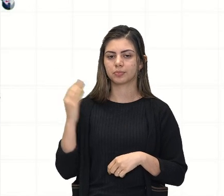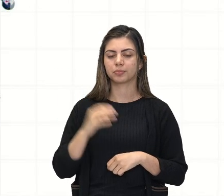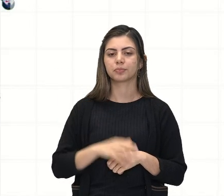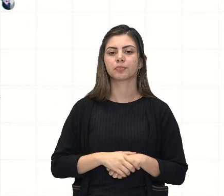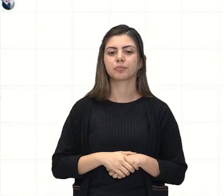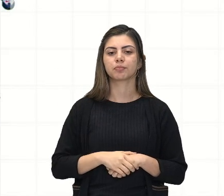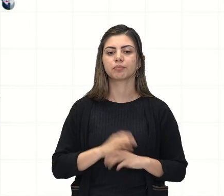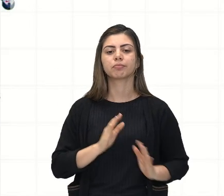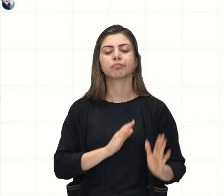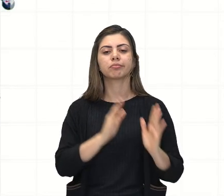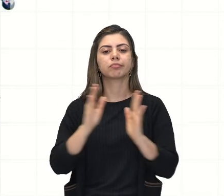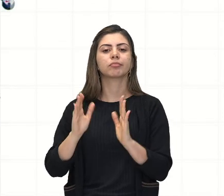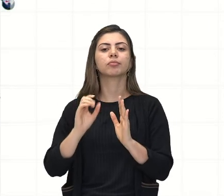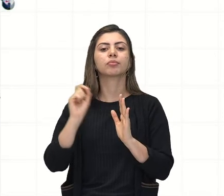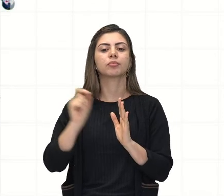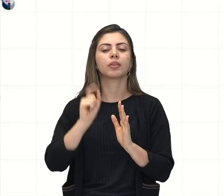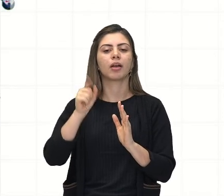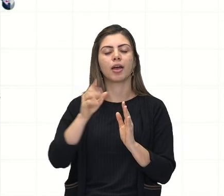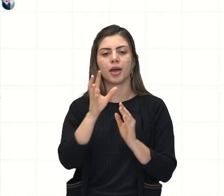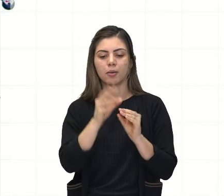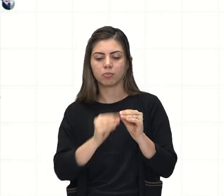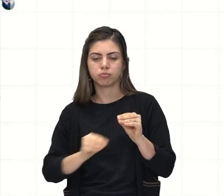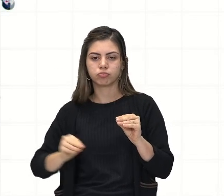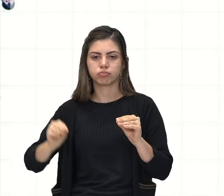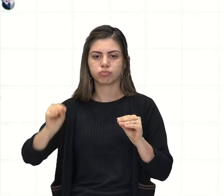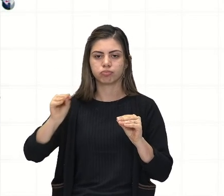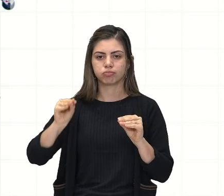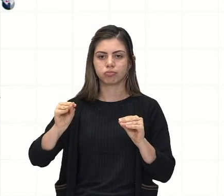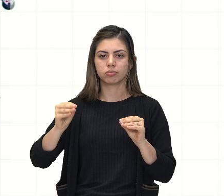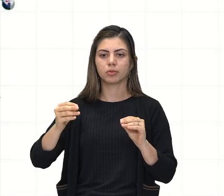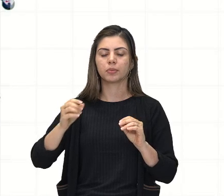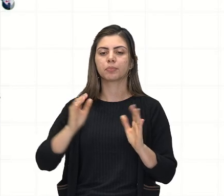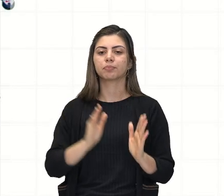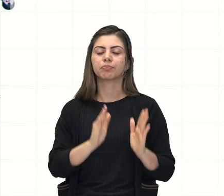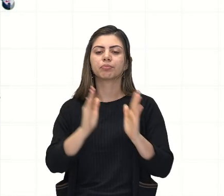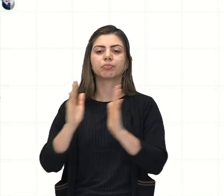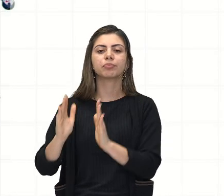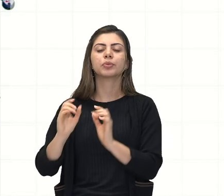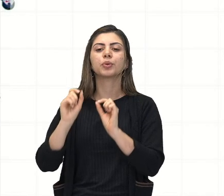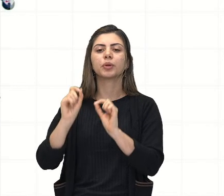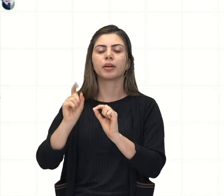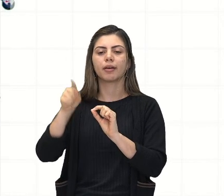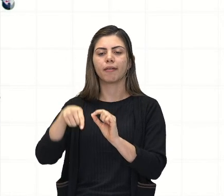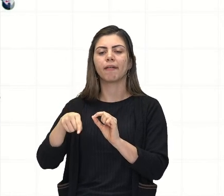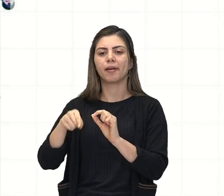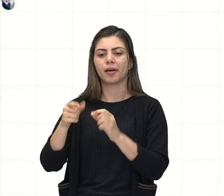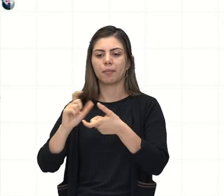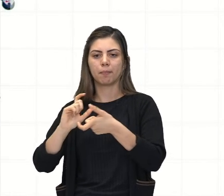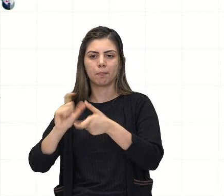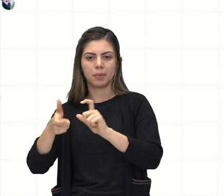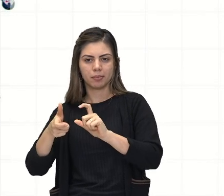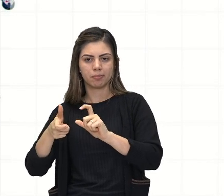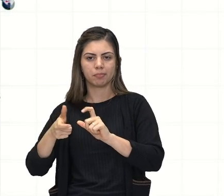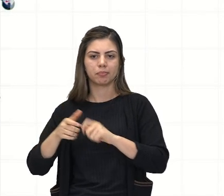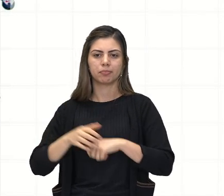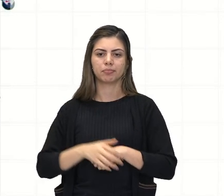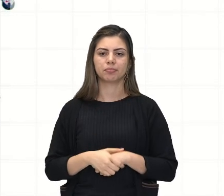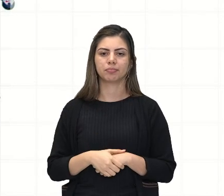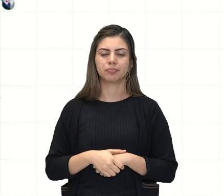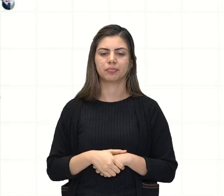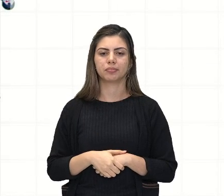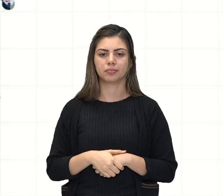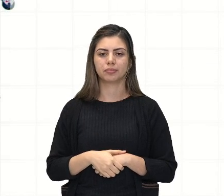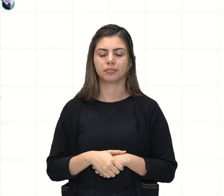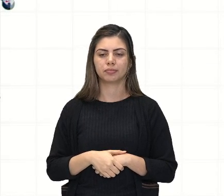Tivemos a translação e a rotação, tá?